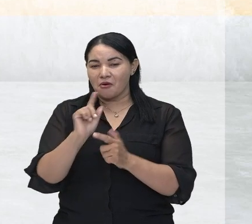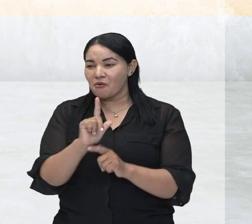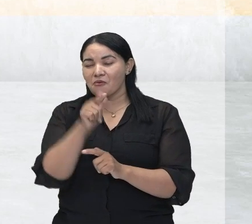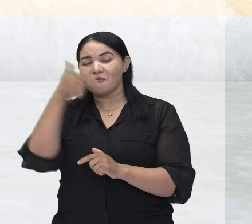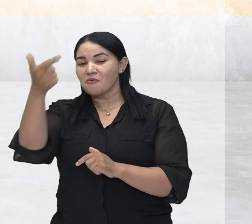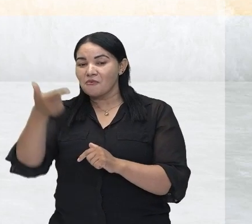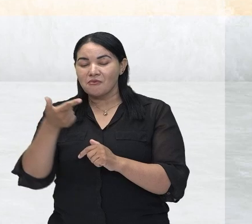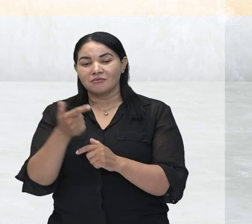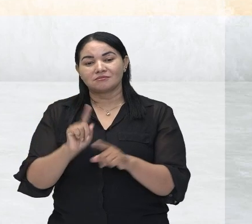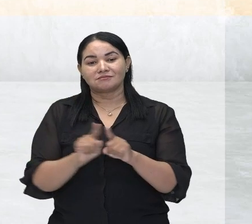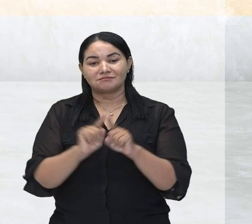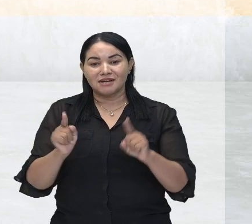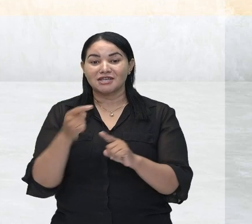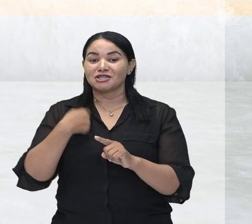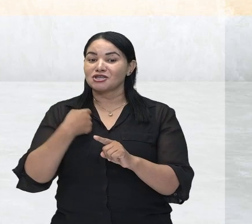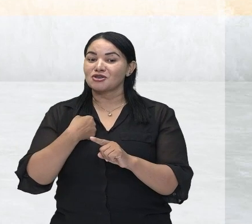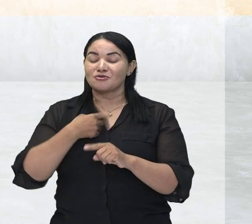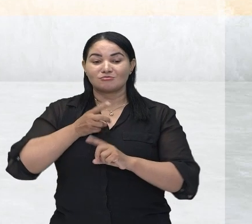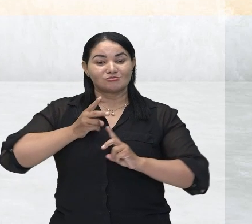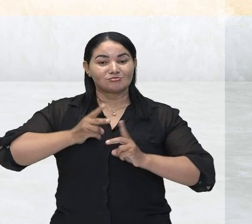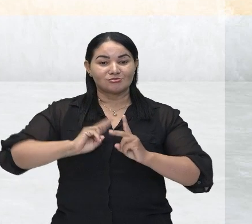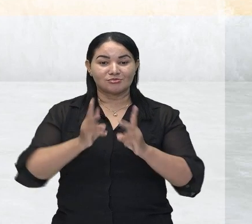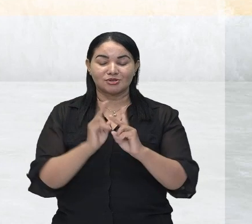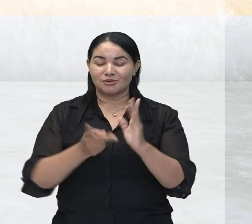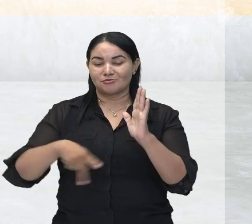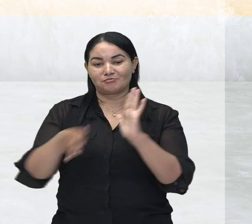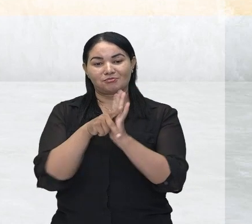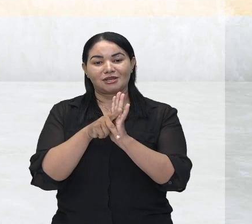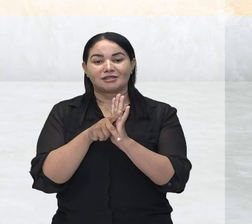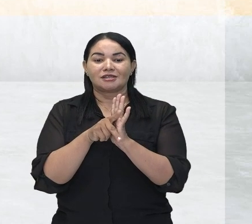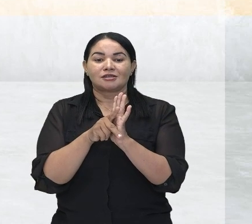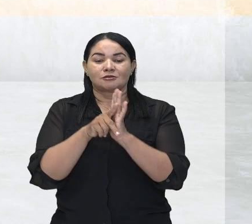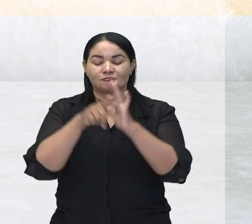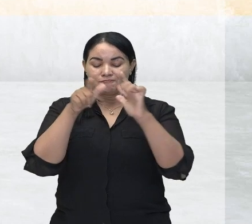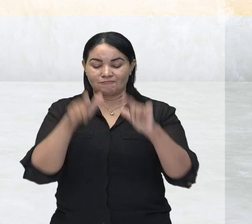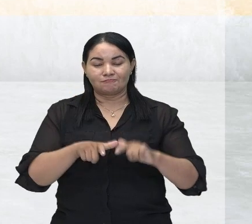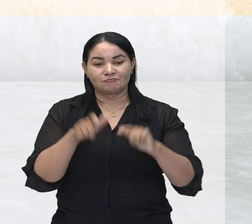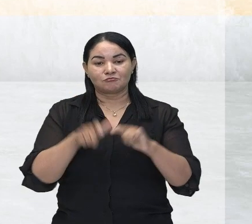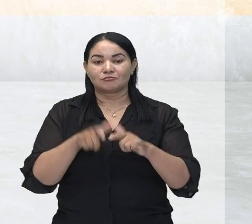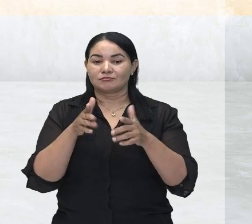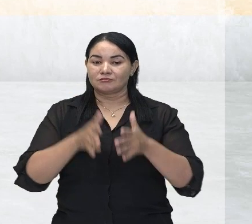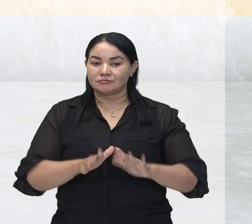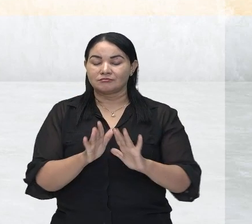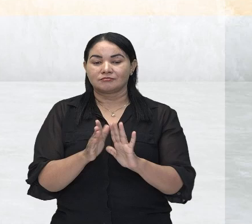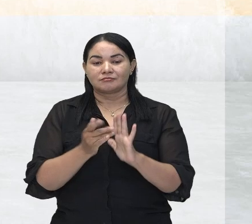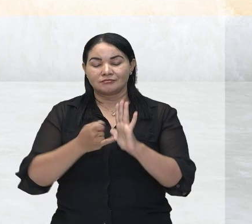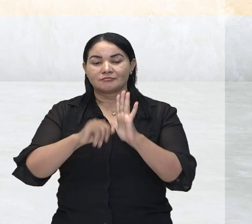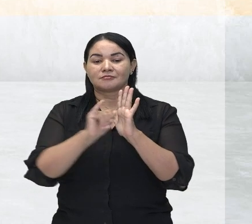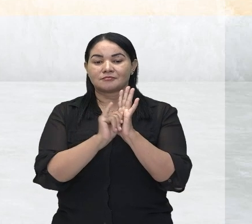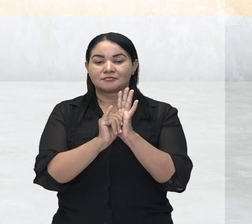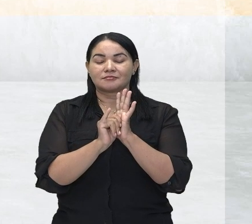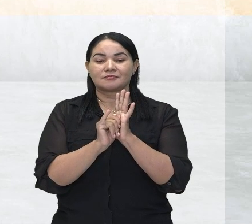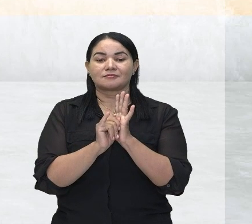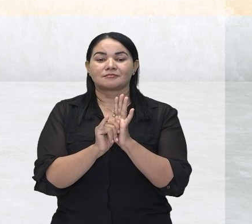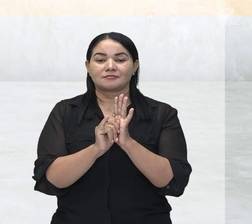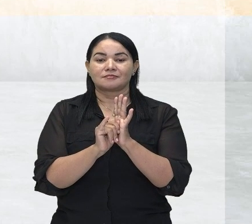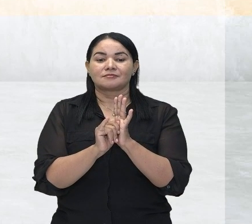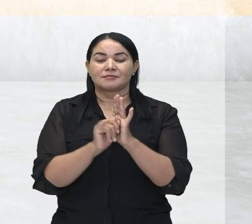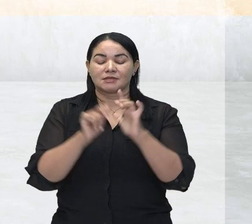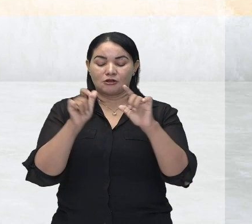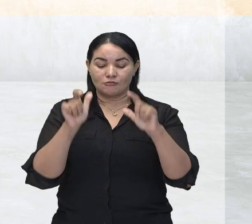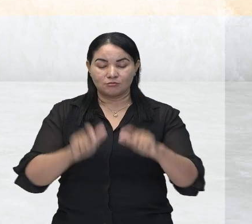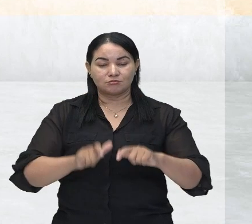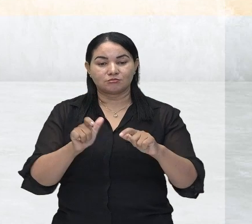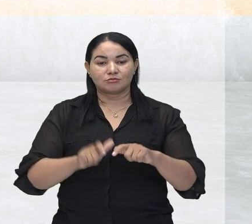eu sempre estarei vinculado com essa minha identidade do local ao qual eu